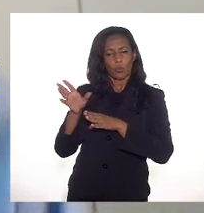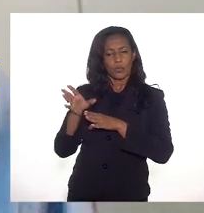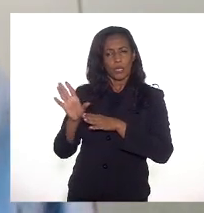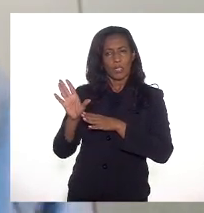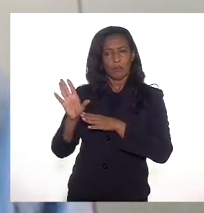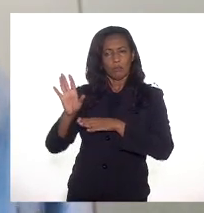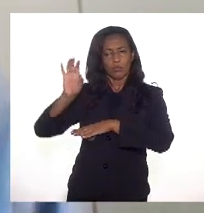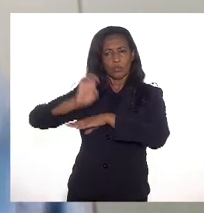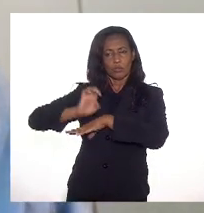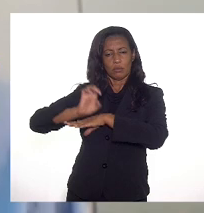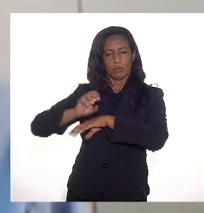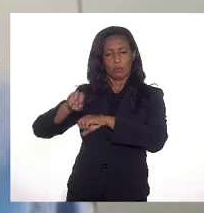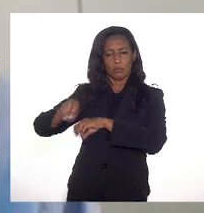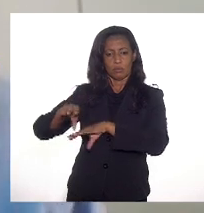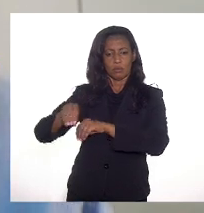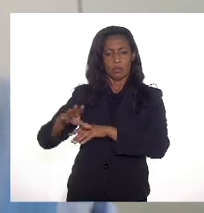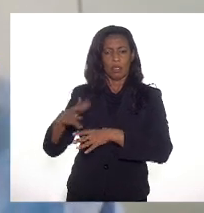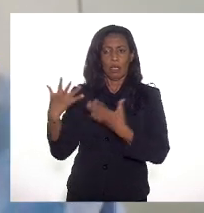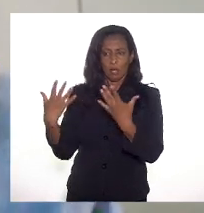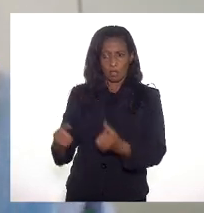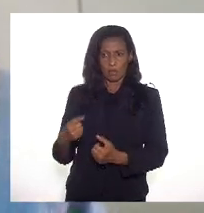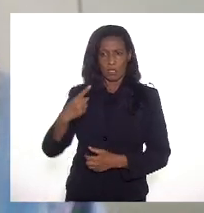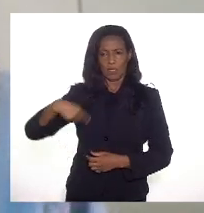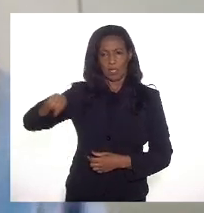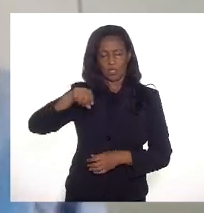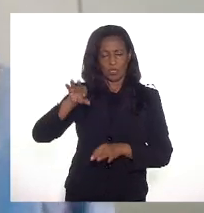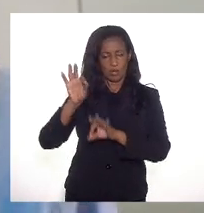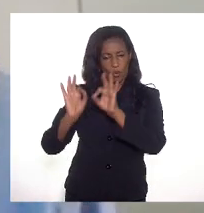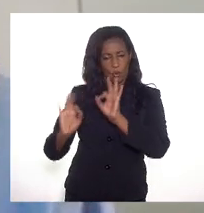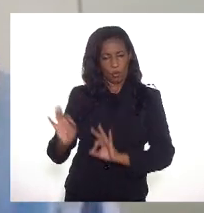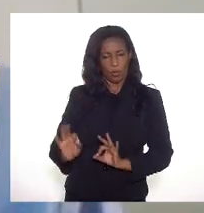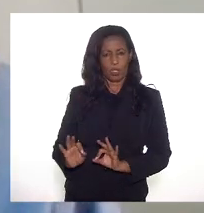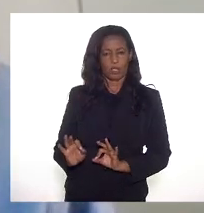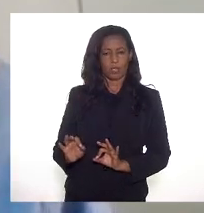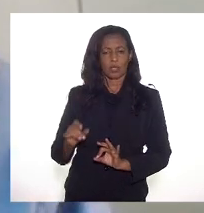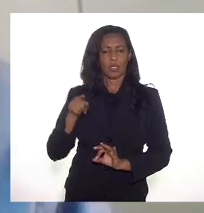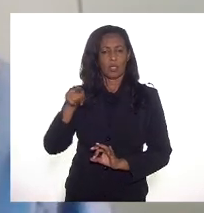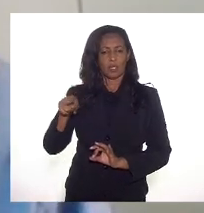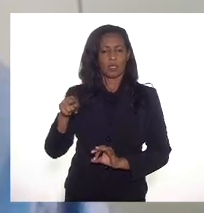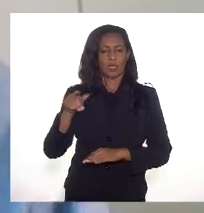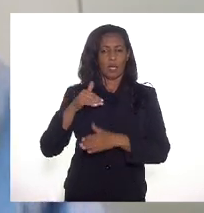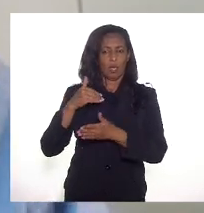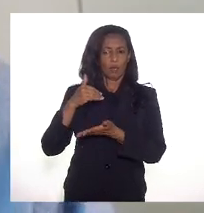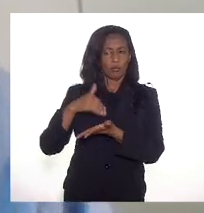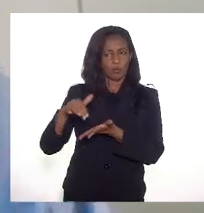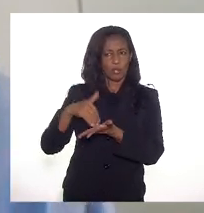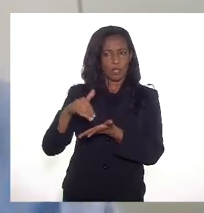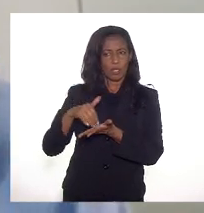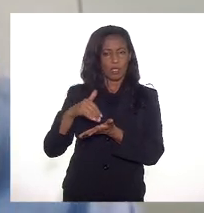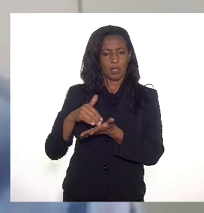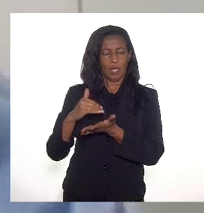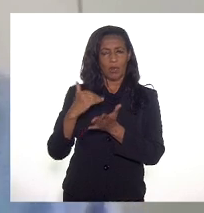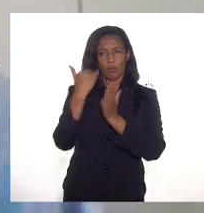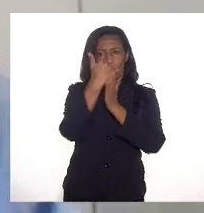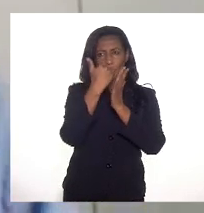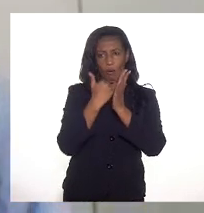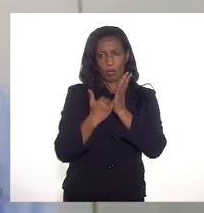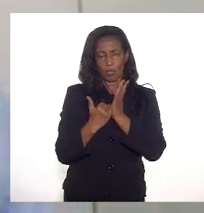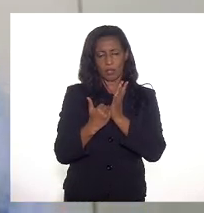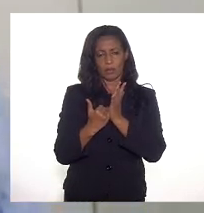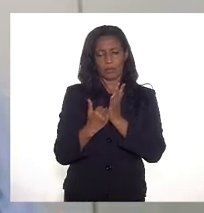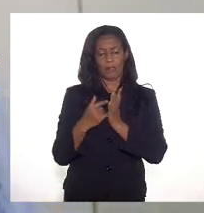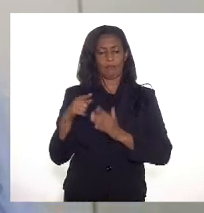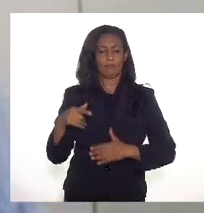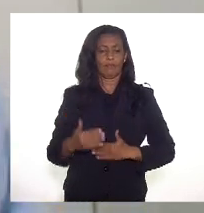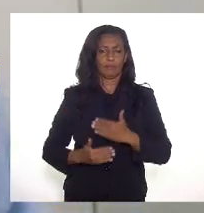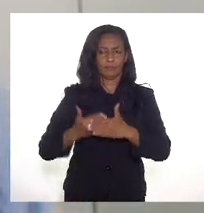permitem que a gente faça essa reorganização e caberia aí ao secretário de Educação organizar esse processo. Então, o que a gente está